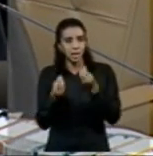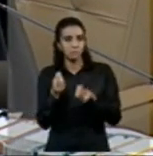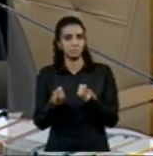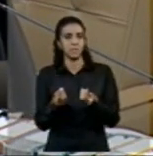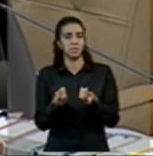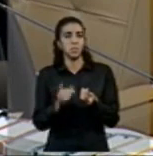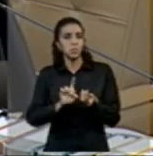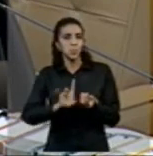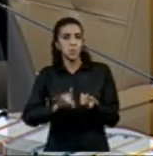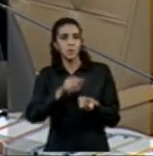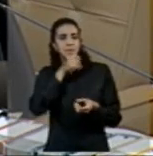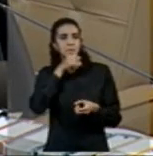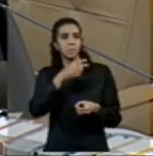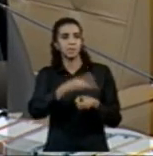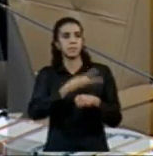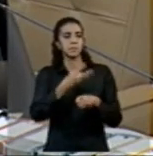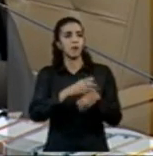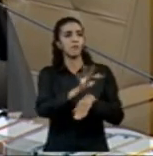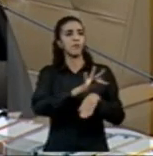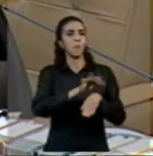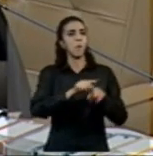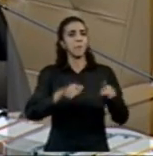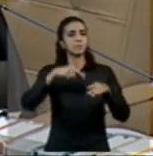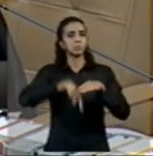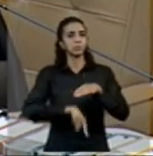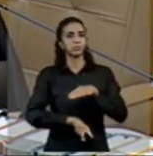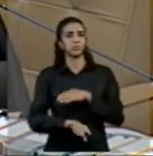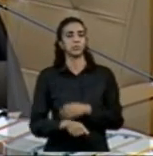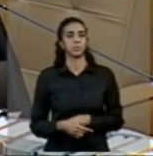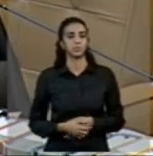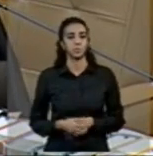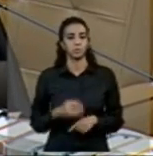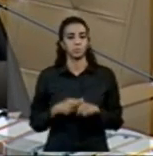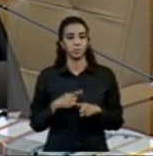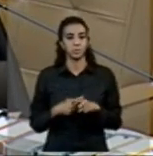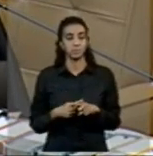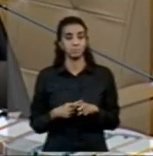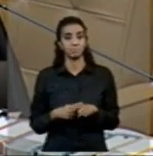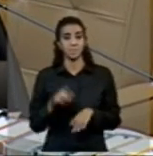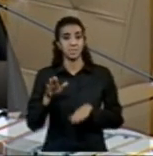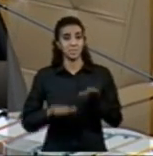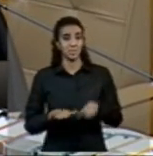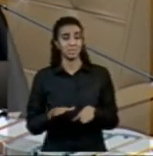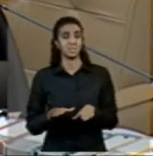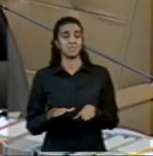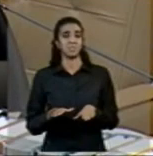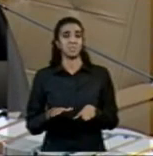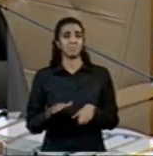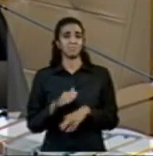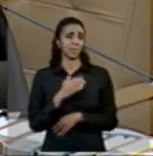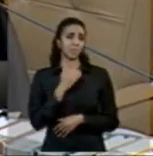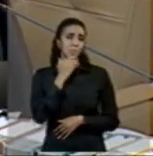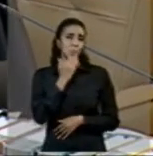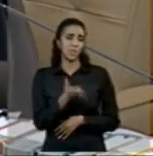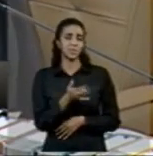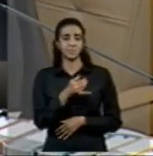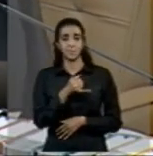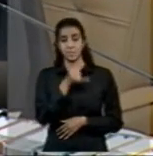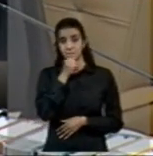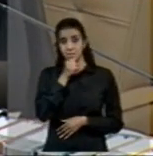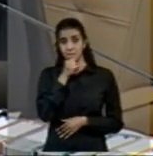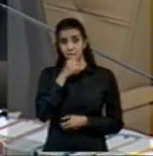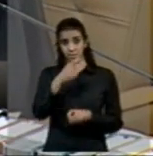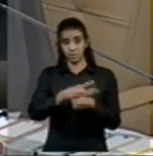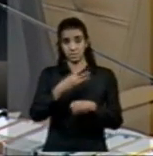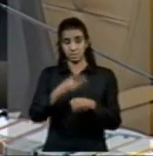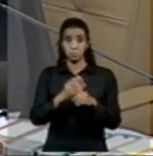não somente do ponto de vista formal. Isto é, tem se revelado insuficiente aferir se a terceirização